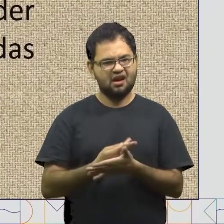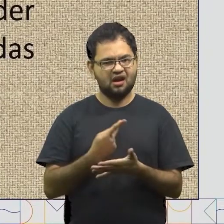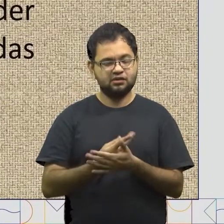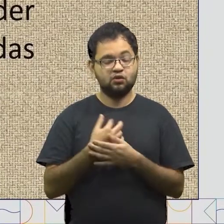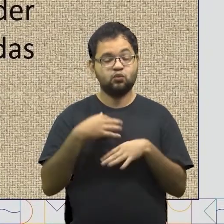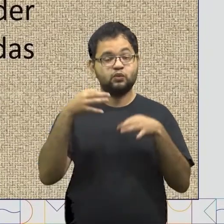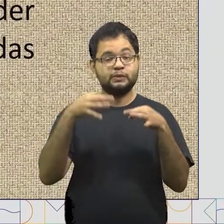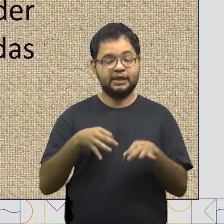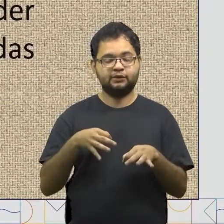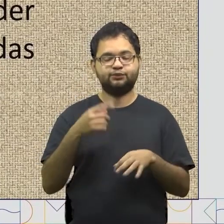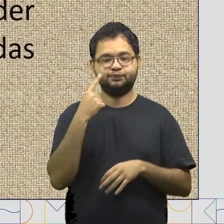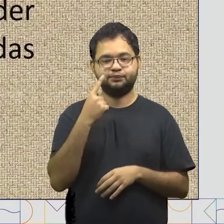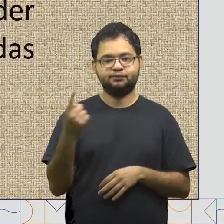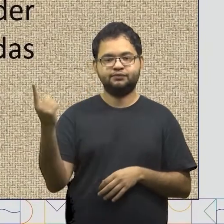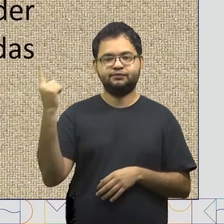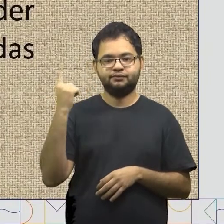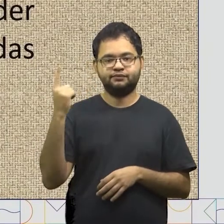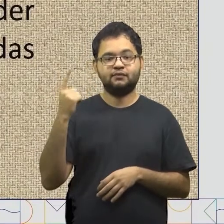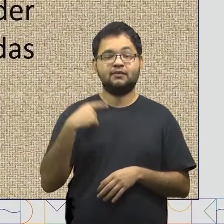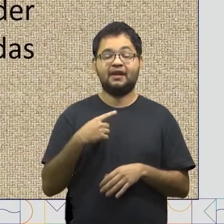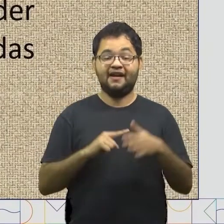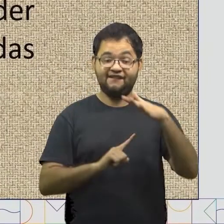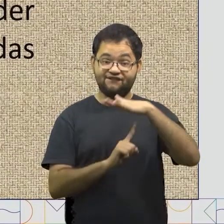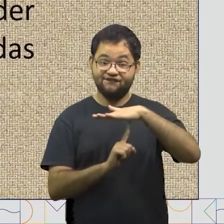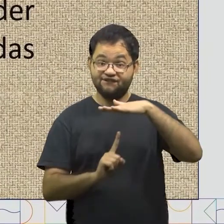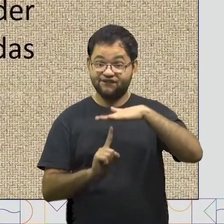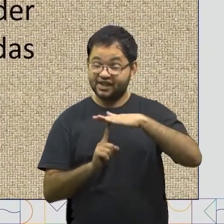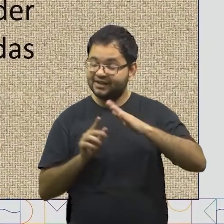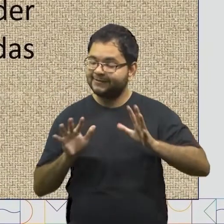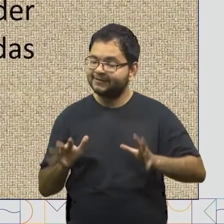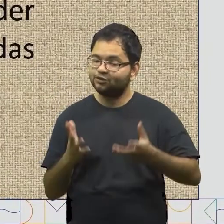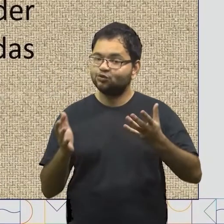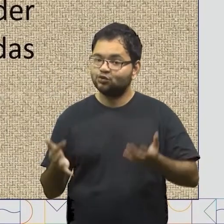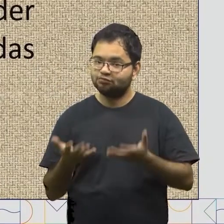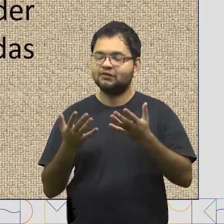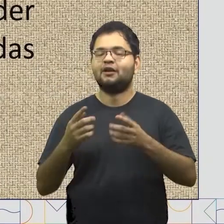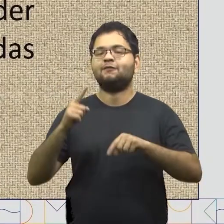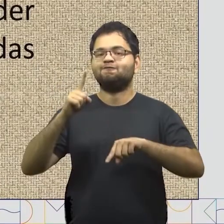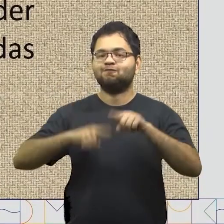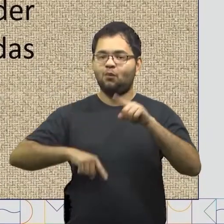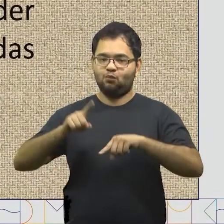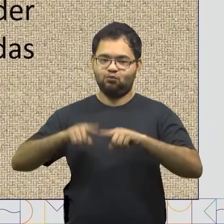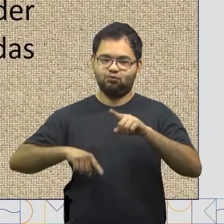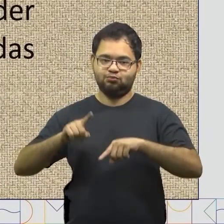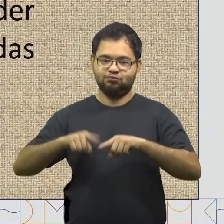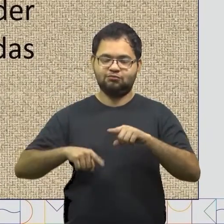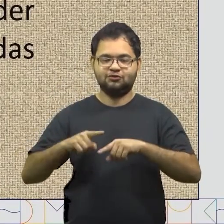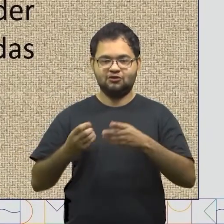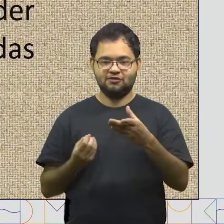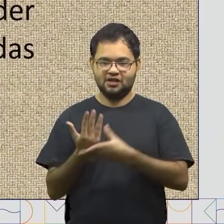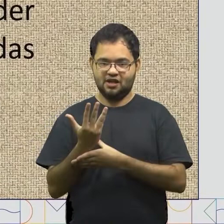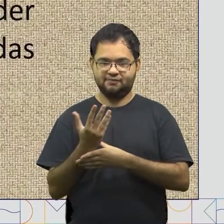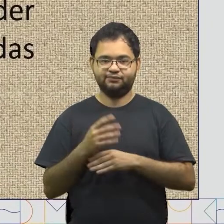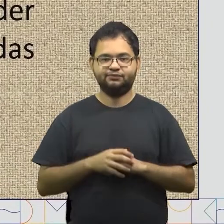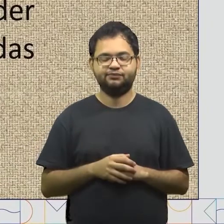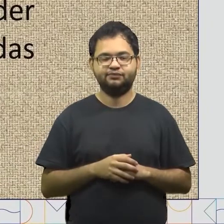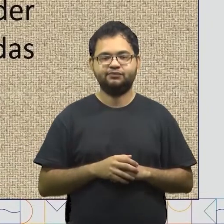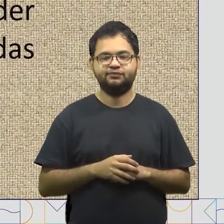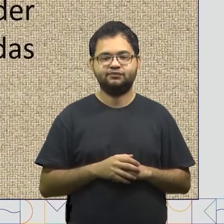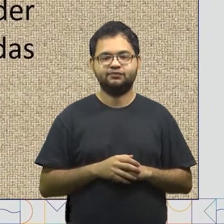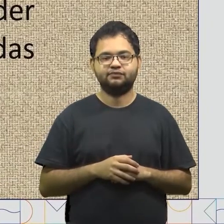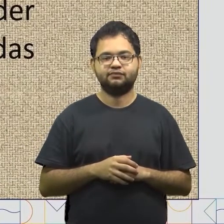errado o correto seria essas feiras estimularam a produção certo muito bem